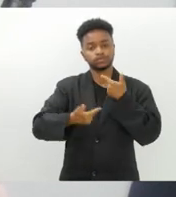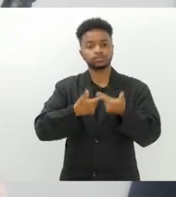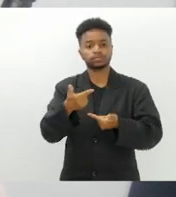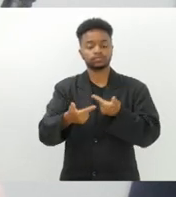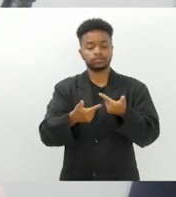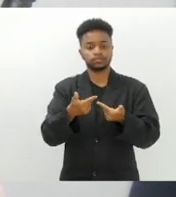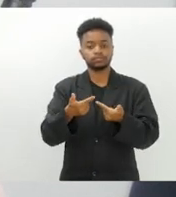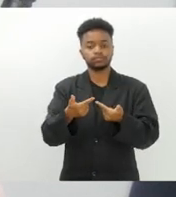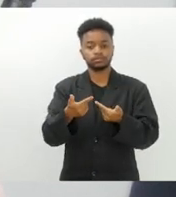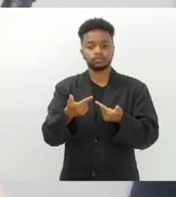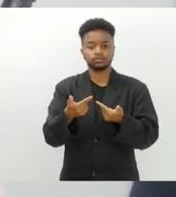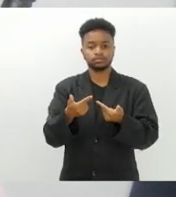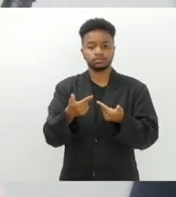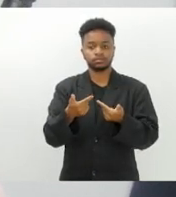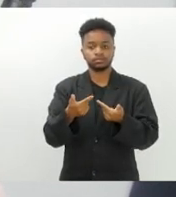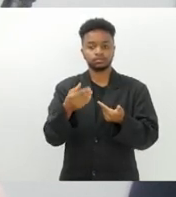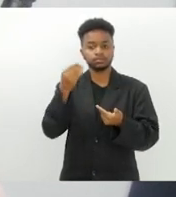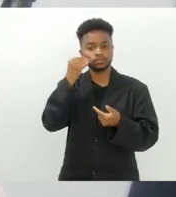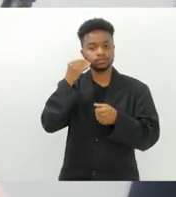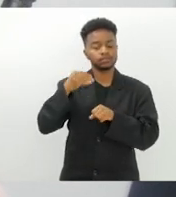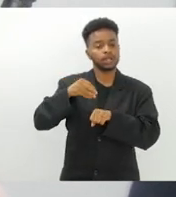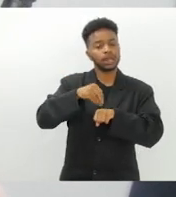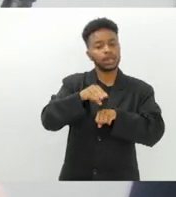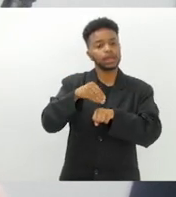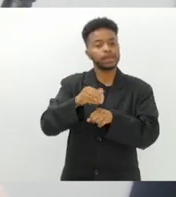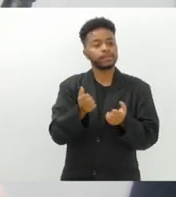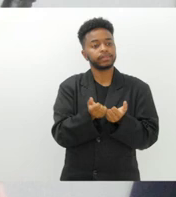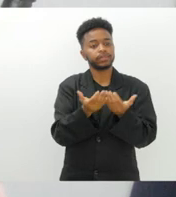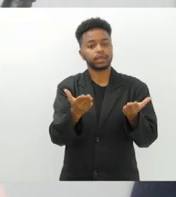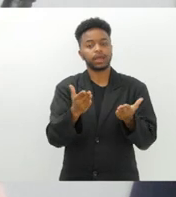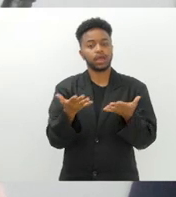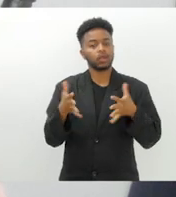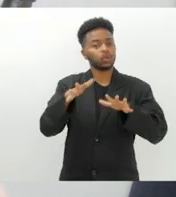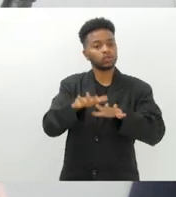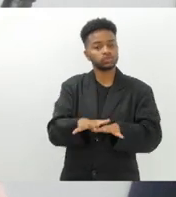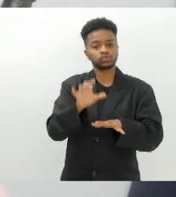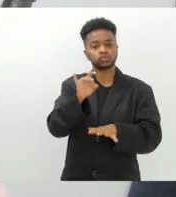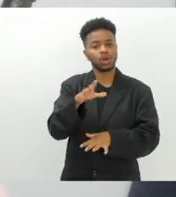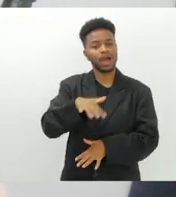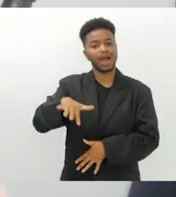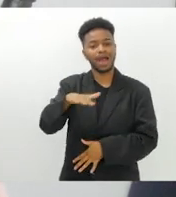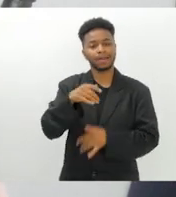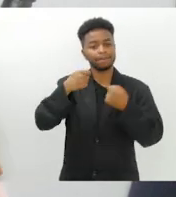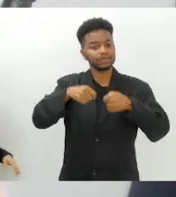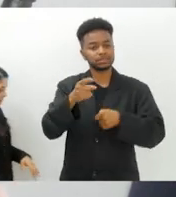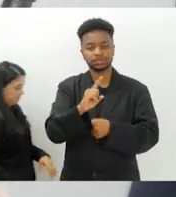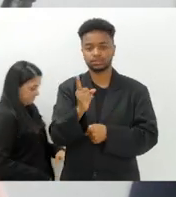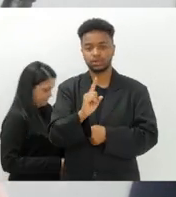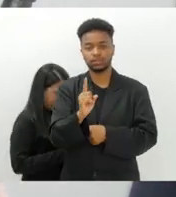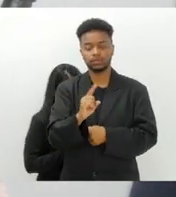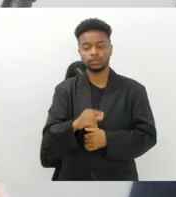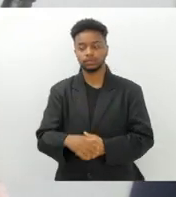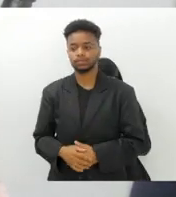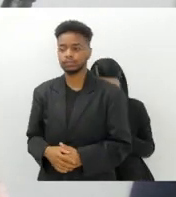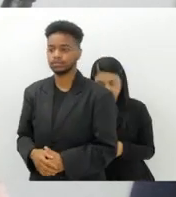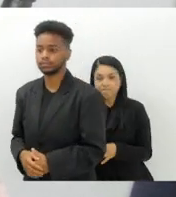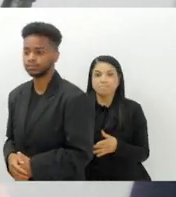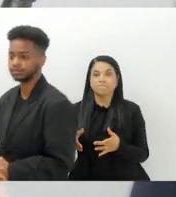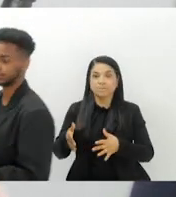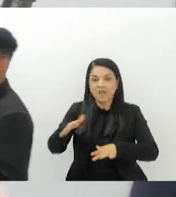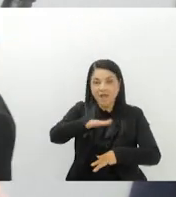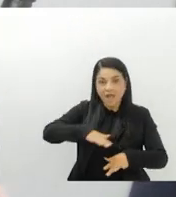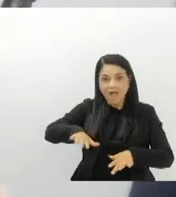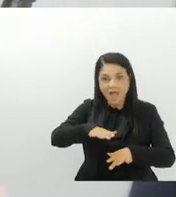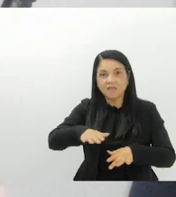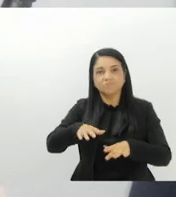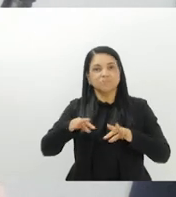poder levar a inclusão não só para as áreas que mais gritam na nossa sociedade, mas para